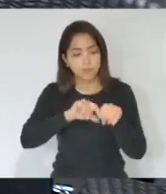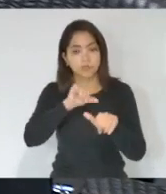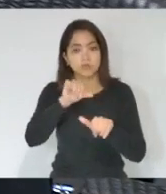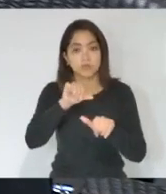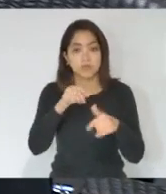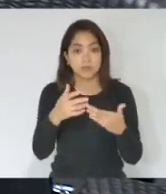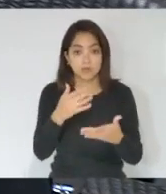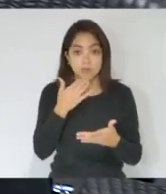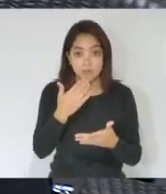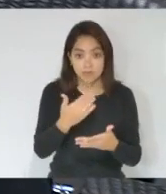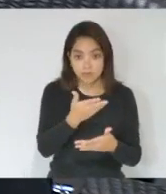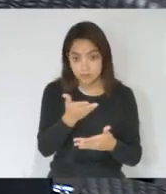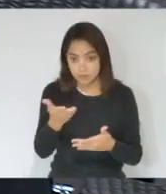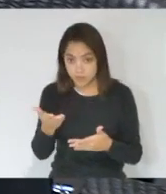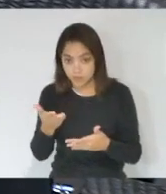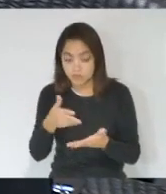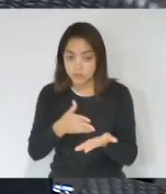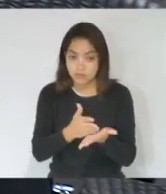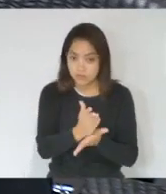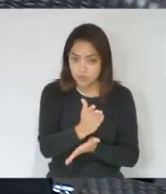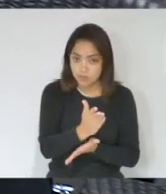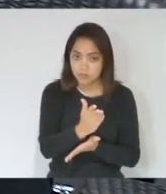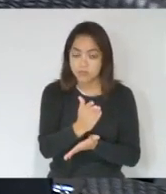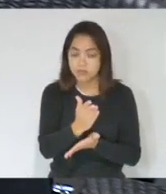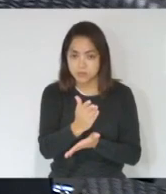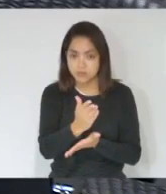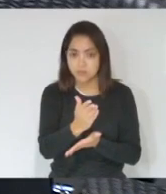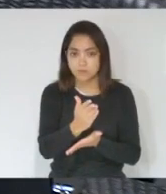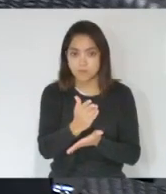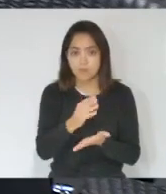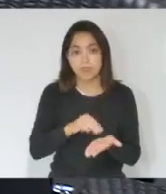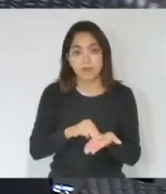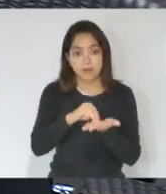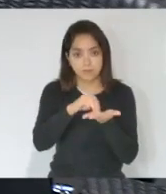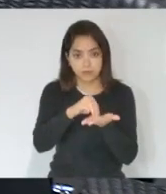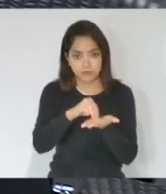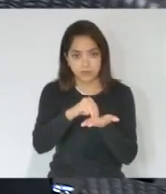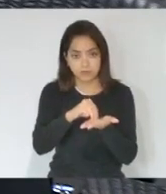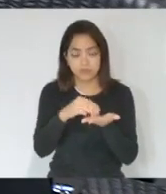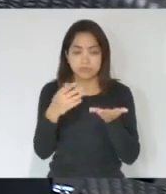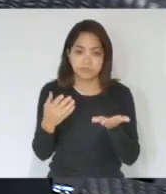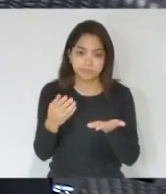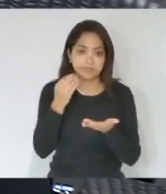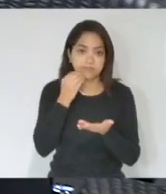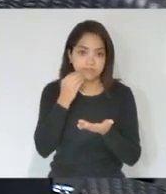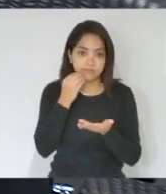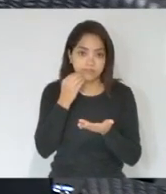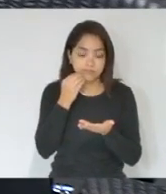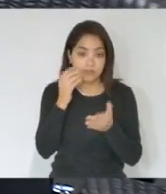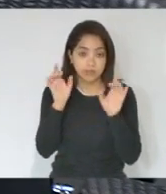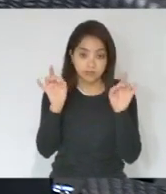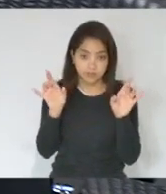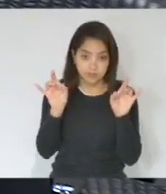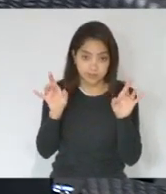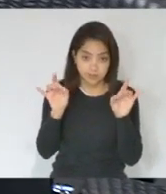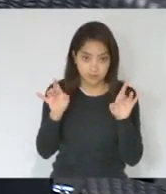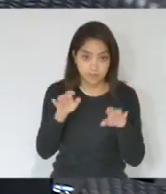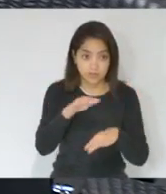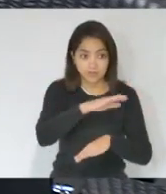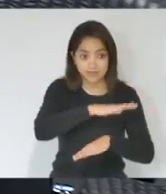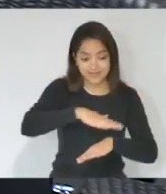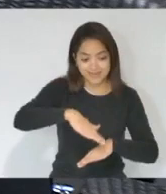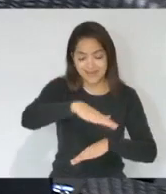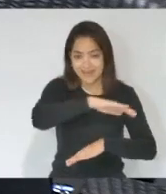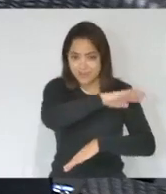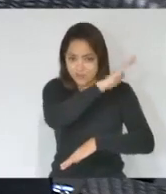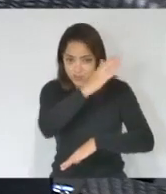peço a vênia dos nobres deputados e deputadas para que a gente aprove a moção. E, claro, que eu peço especialmente na região serrana